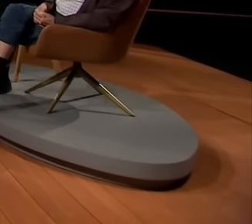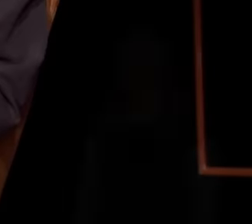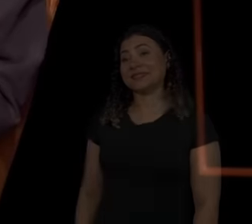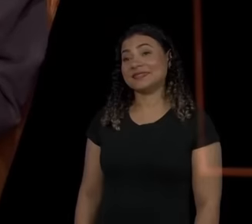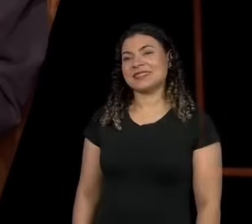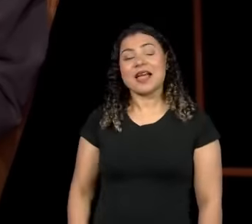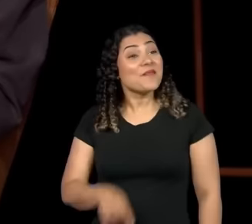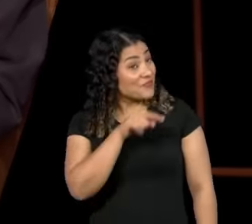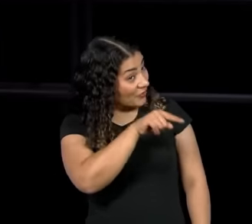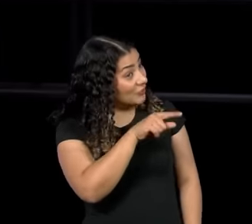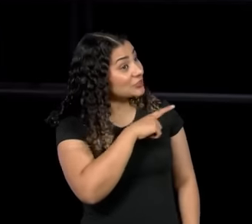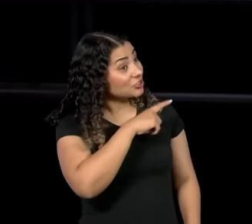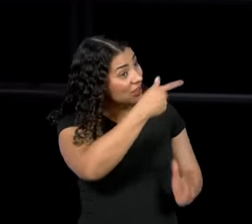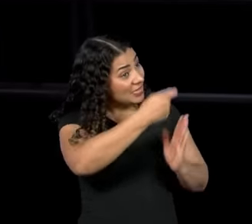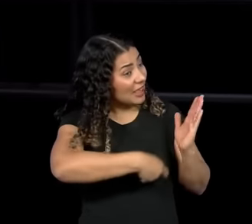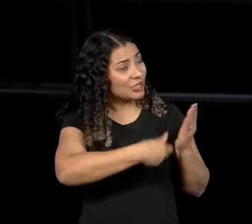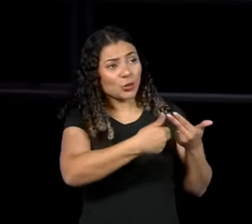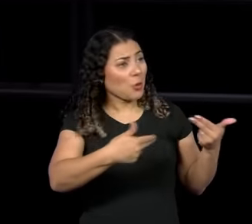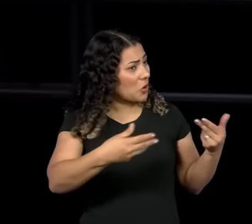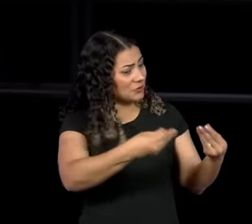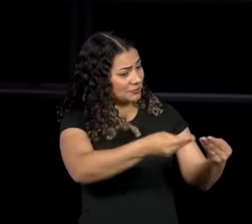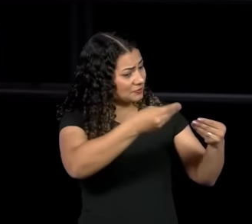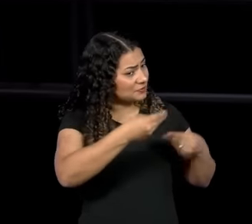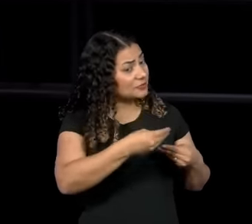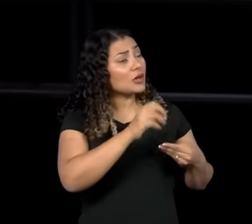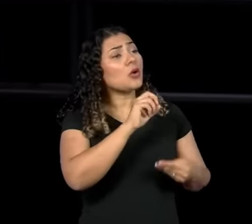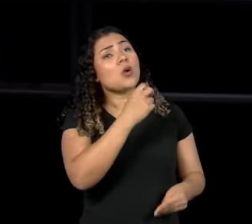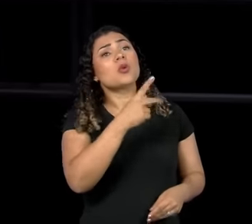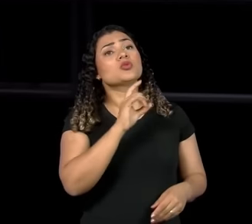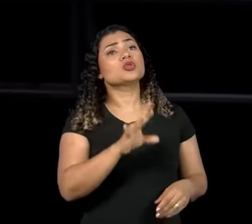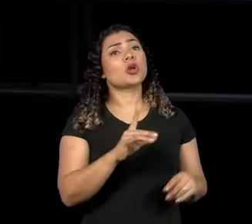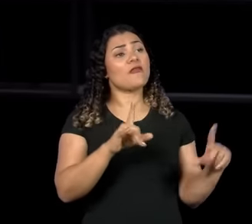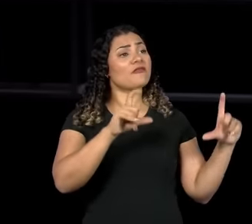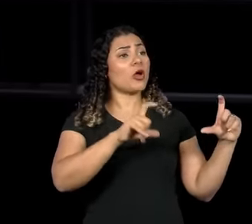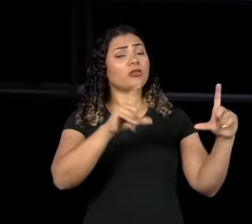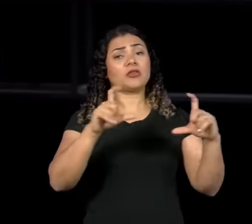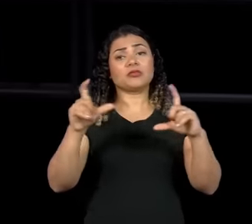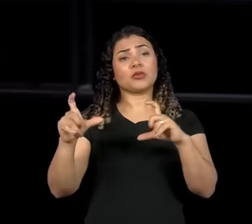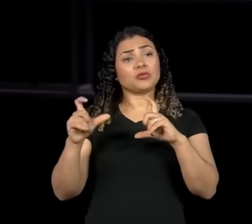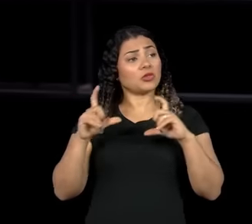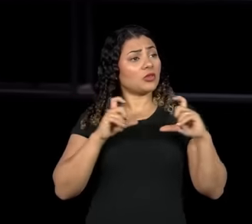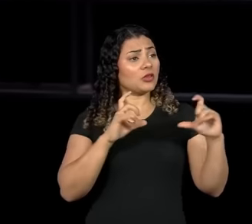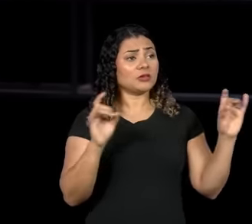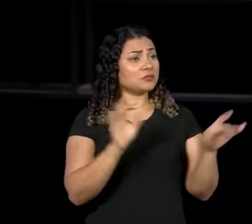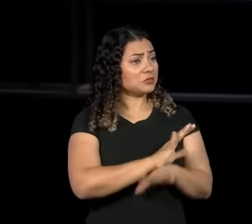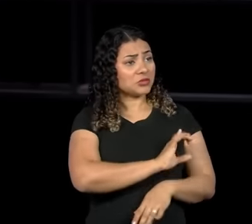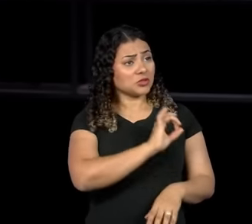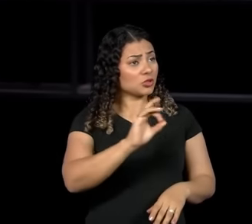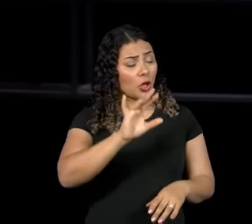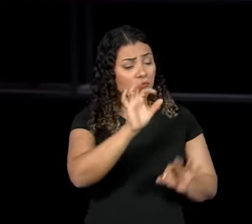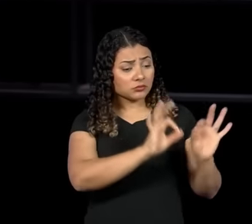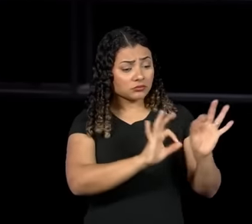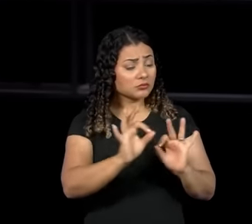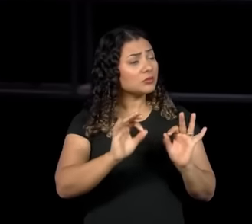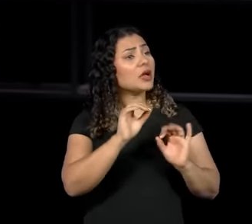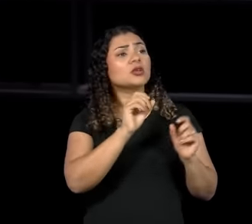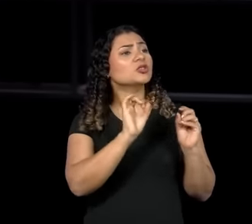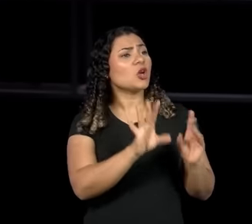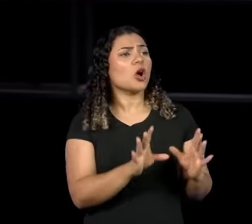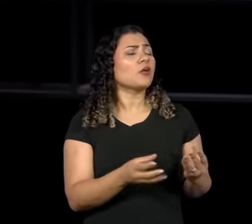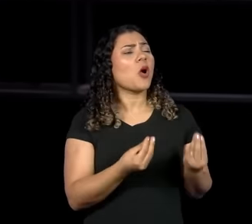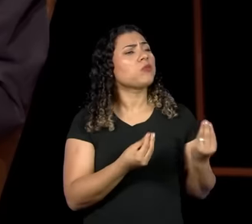Vocês recebiam algum texto da trama ou simplesmente posavam e esperavam ali a direção de